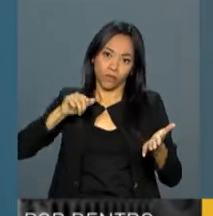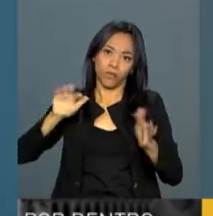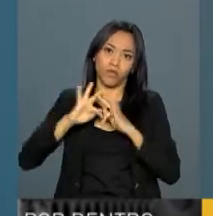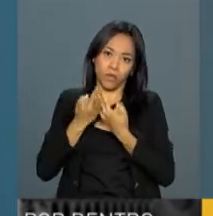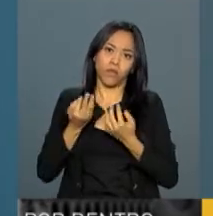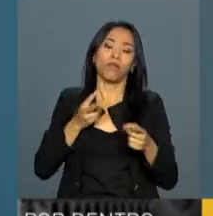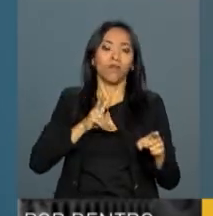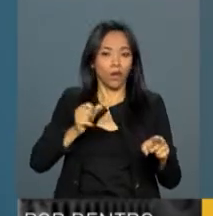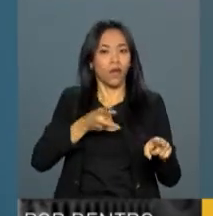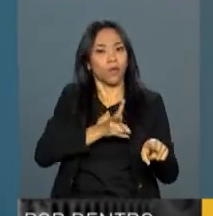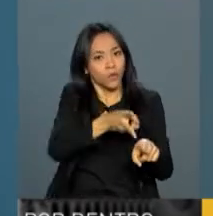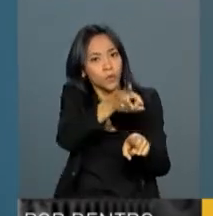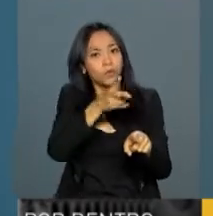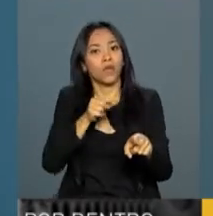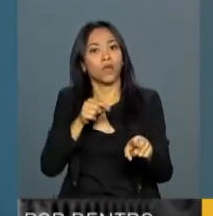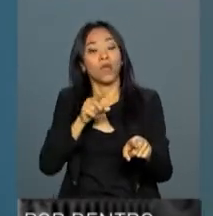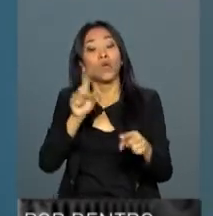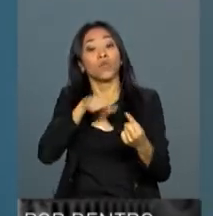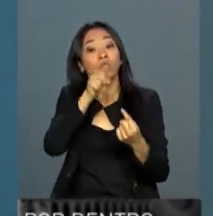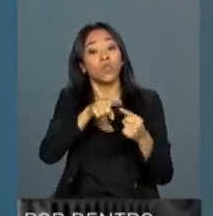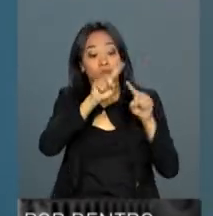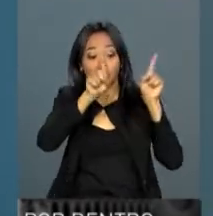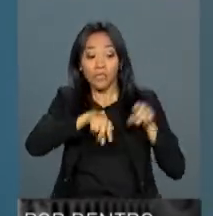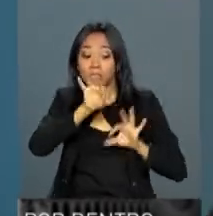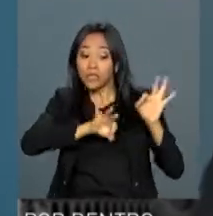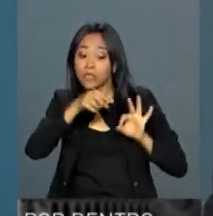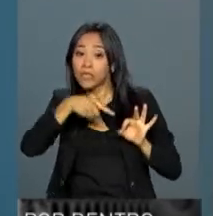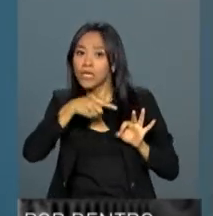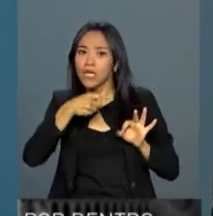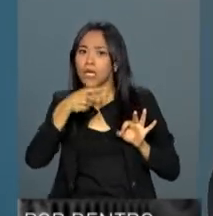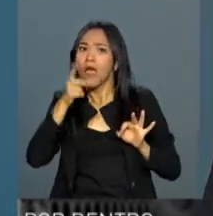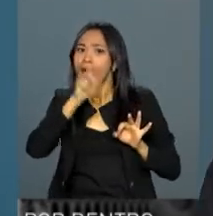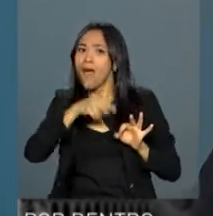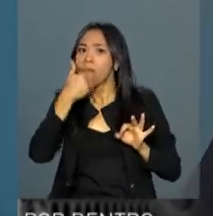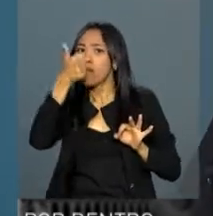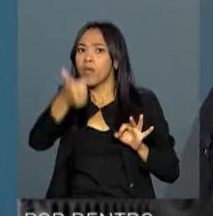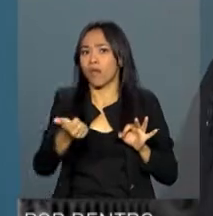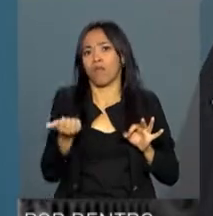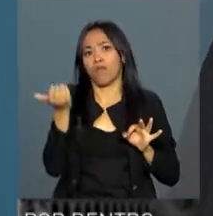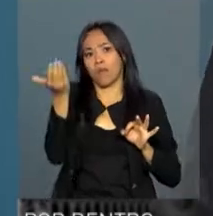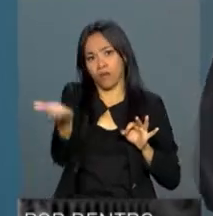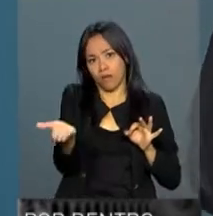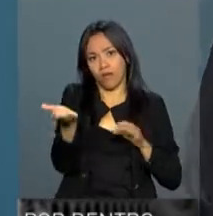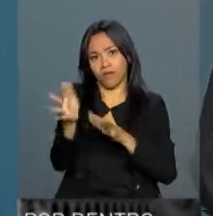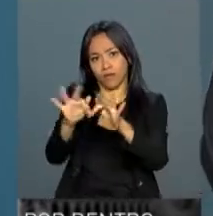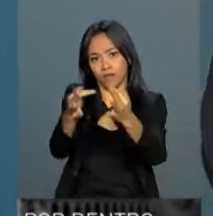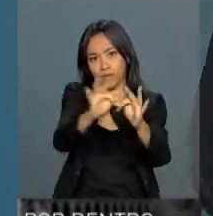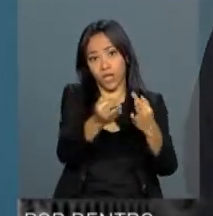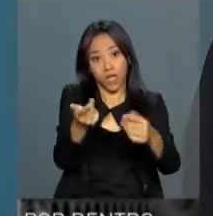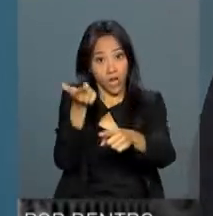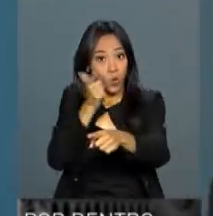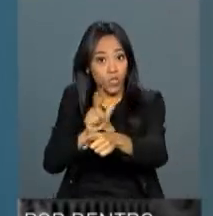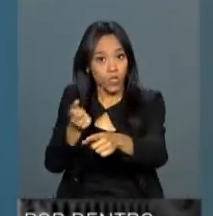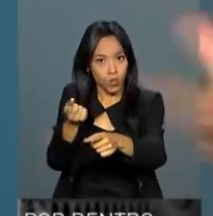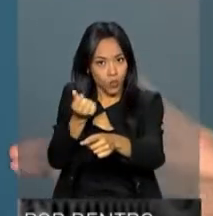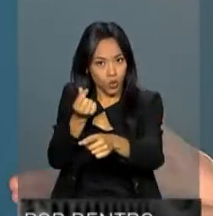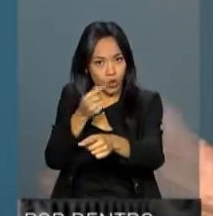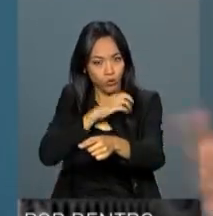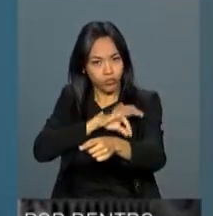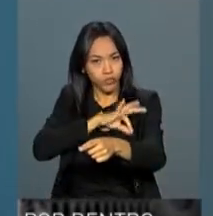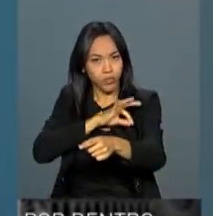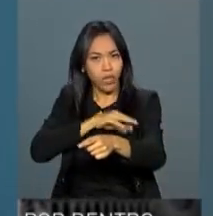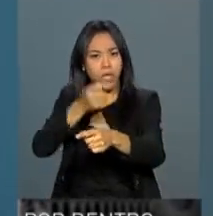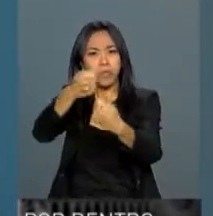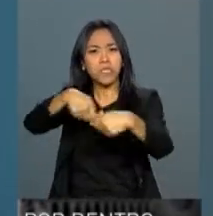o progredir não não visa isso o projeto visa a melhorar a condição delas quando ela tiver uma renda muito maior talvez não